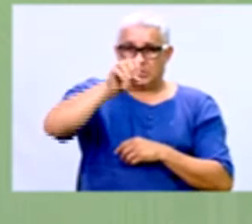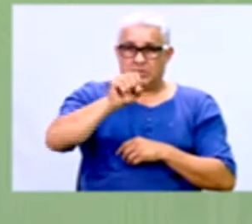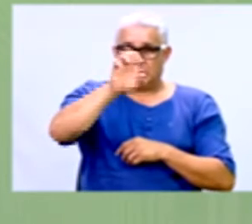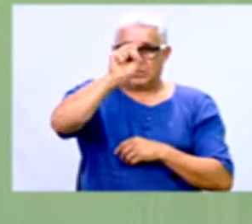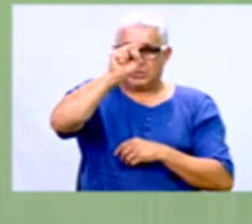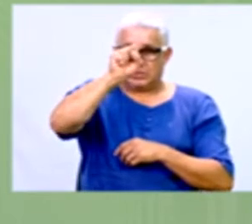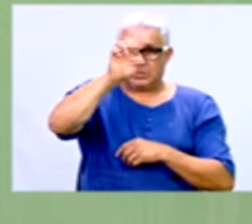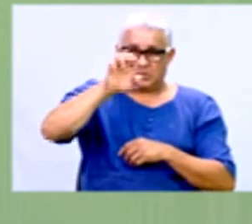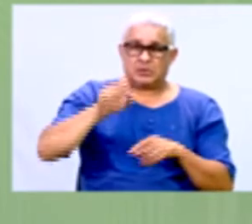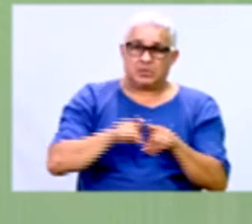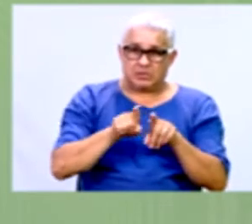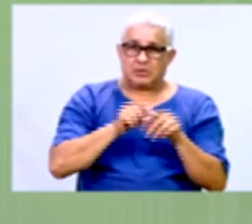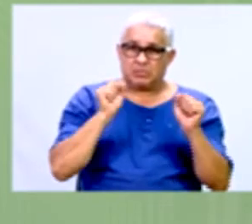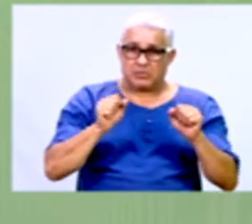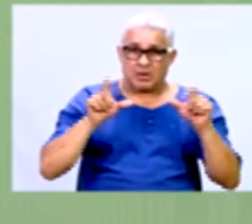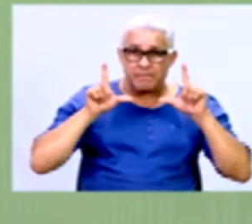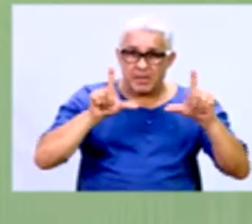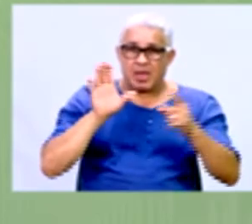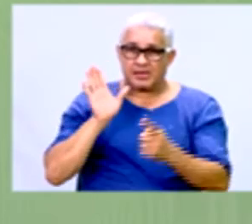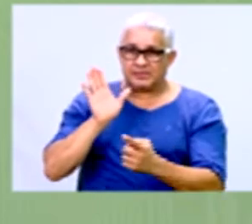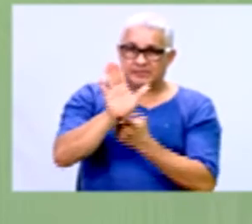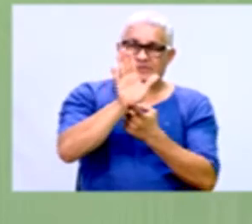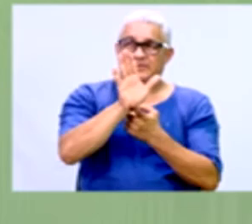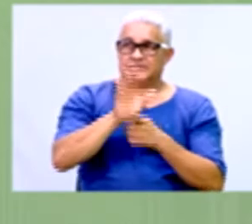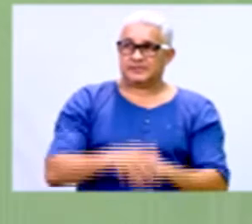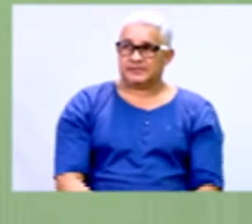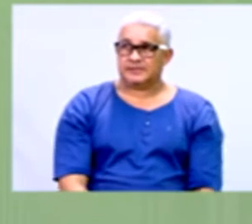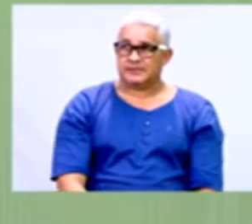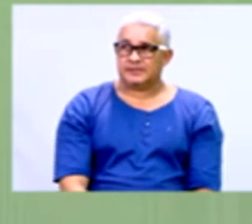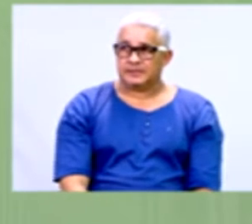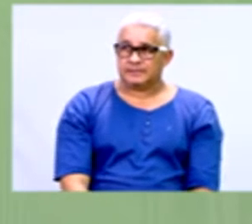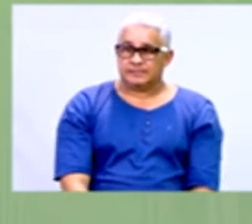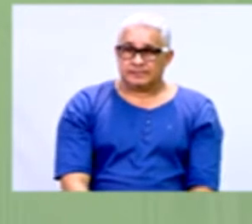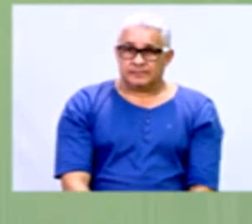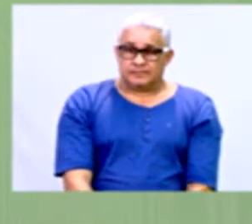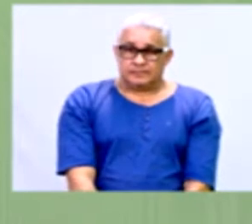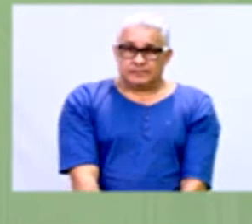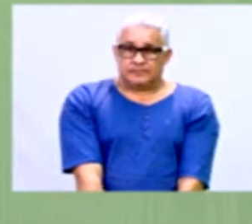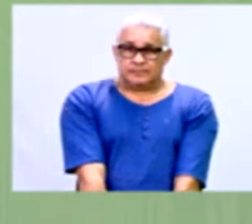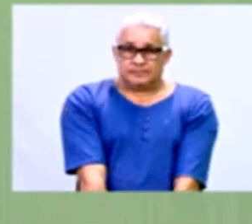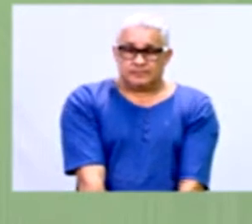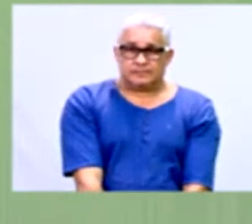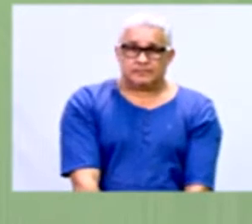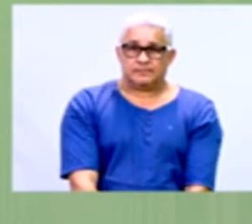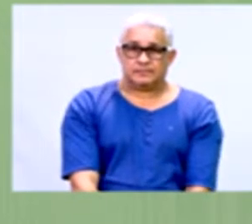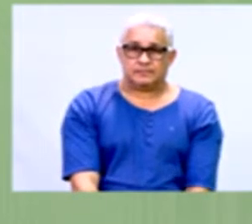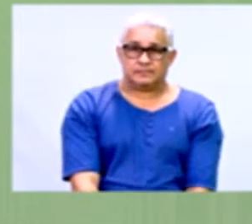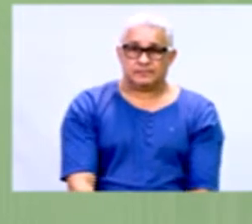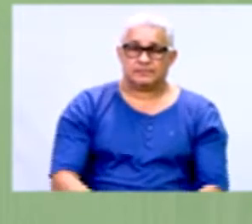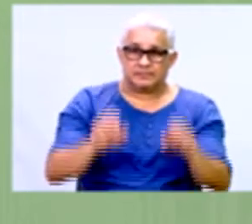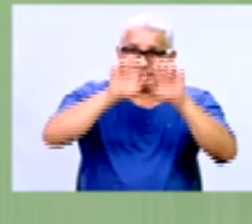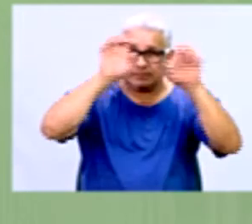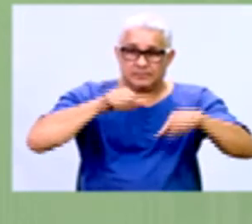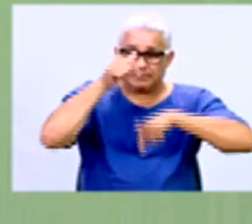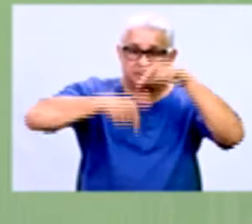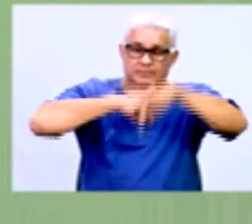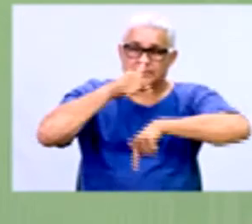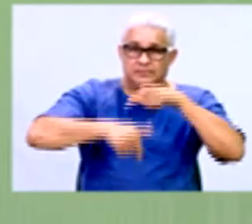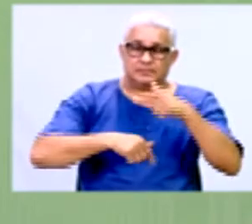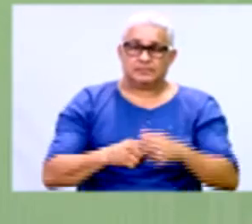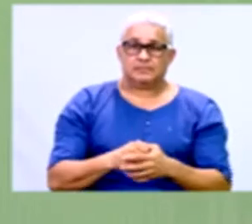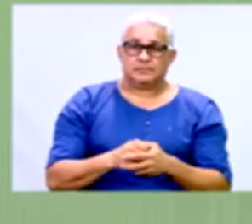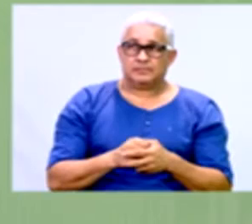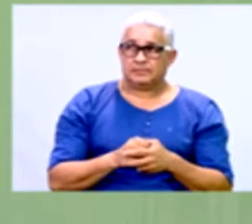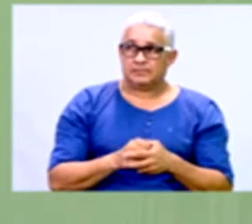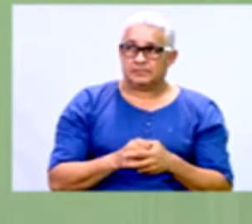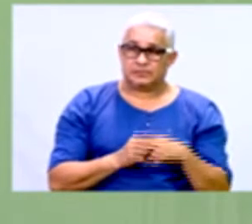a gente pode imprimir na tela essas informações, né? Então nós temos essa estrutura para trabalhar, tanto um